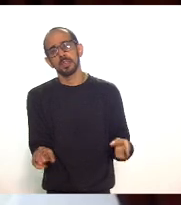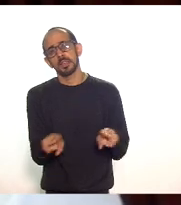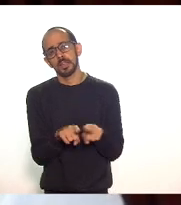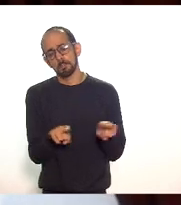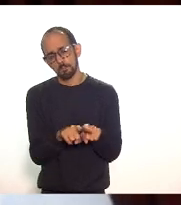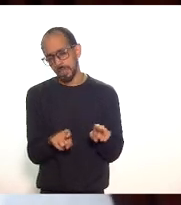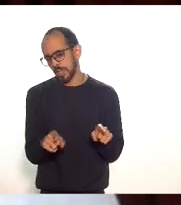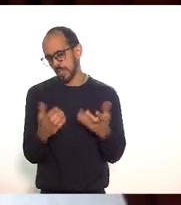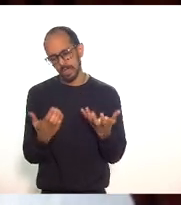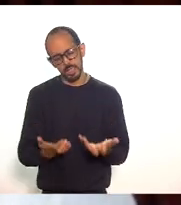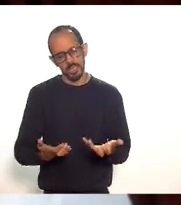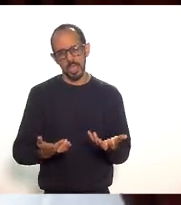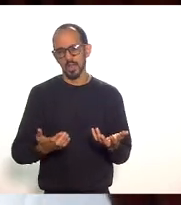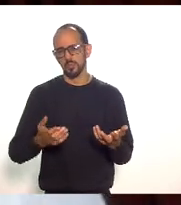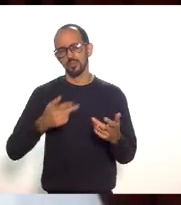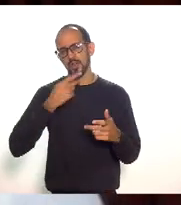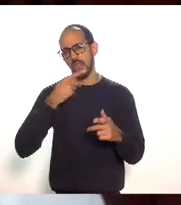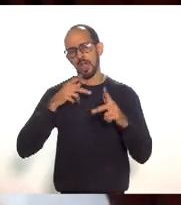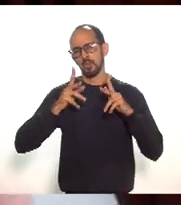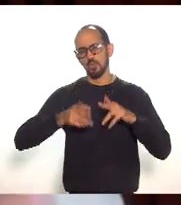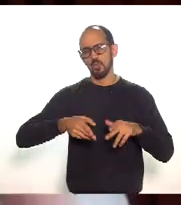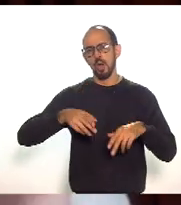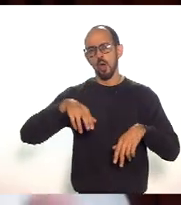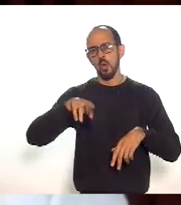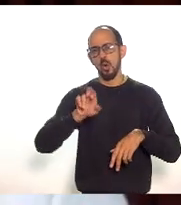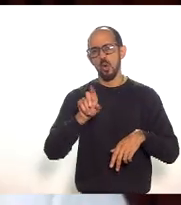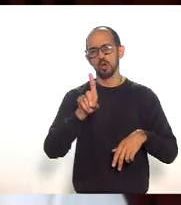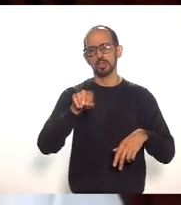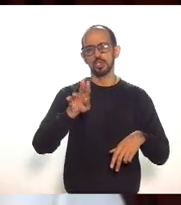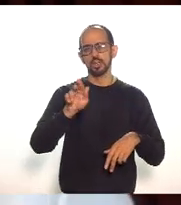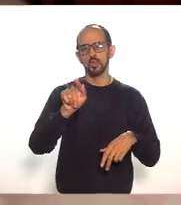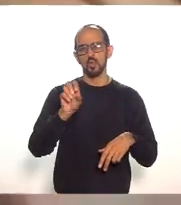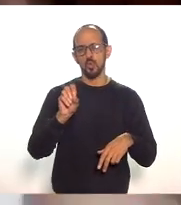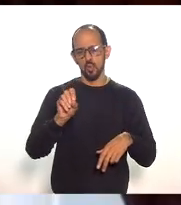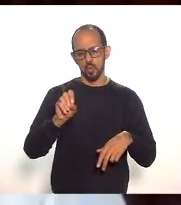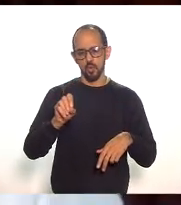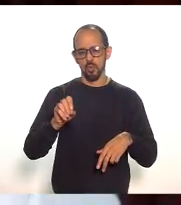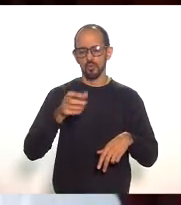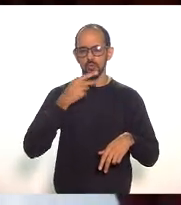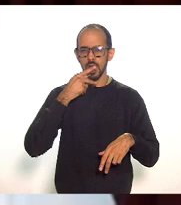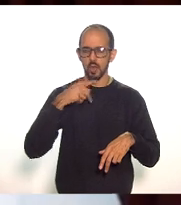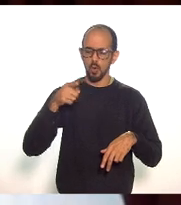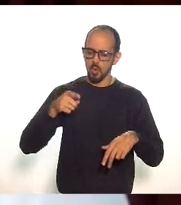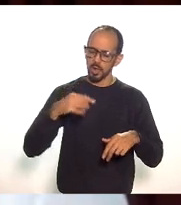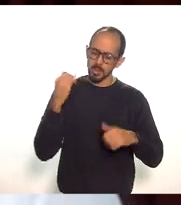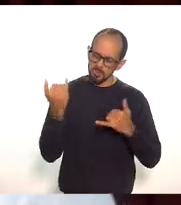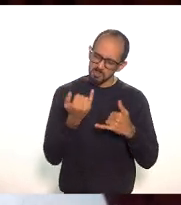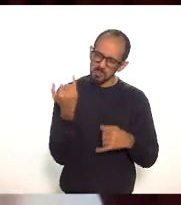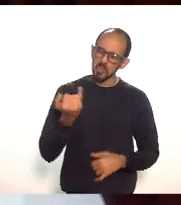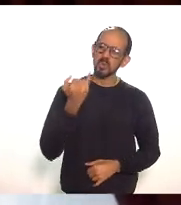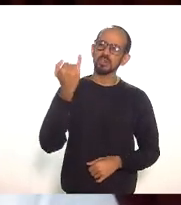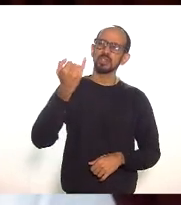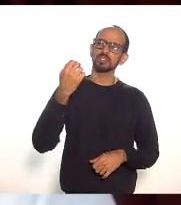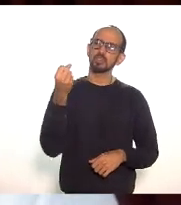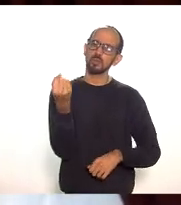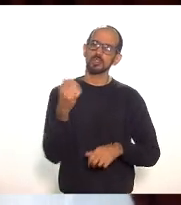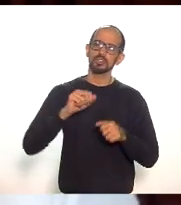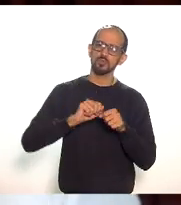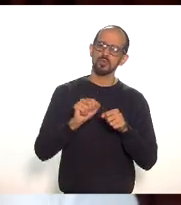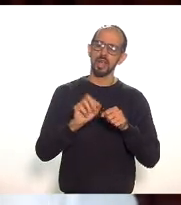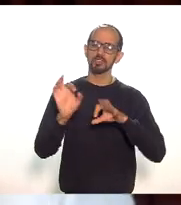Rodrigo Amorim, que também é acertado no momento em que ele trata da importância de um projeto de lei quando se